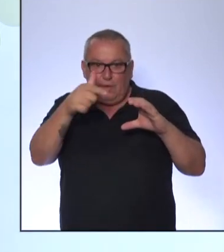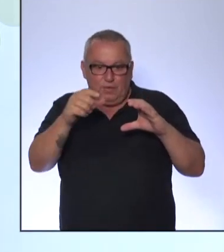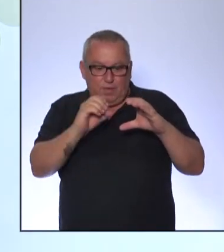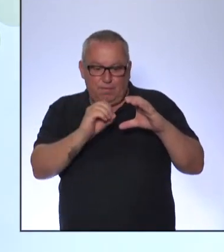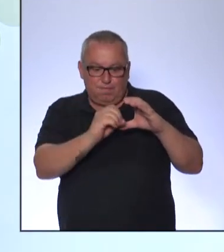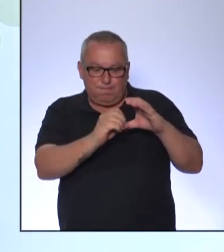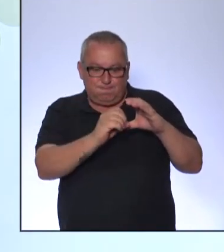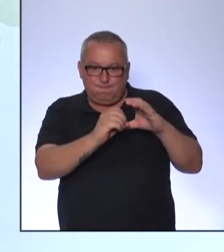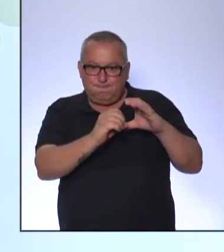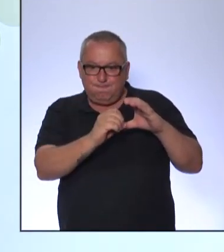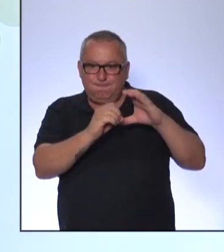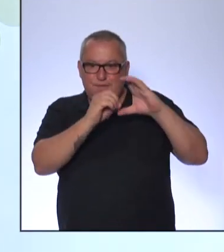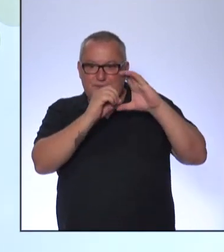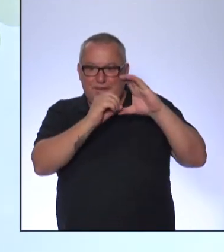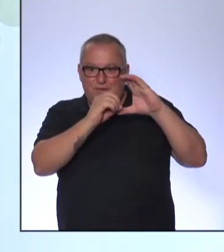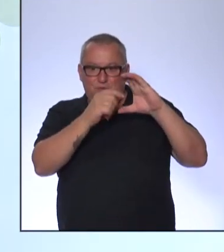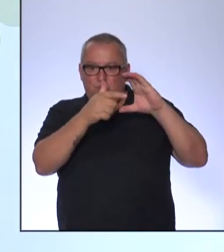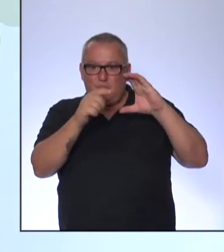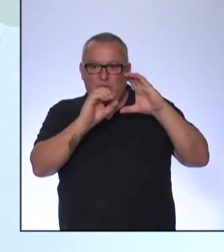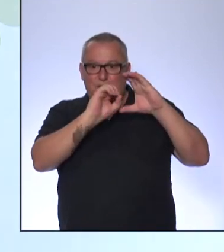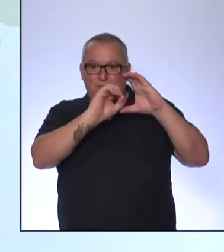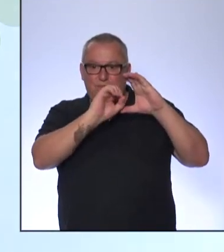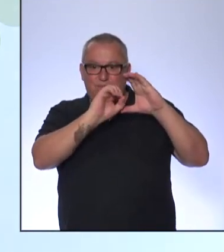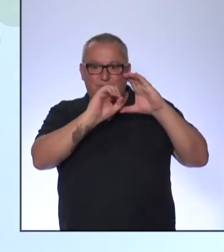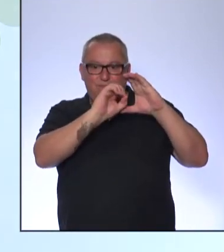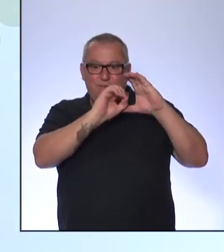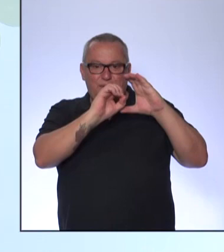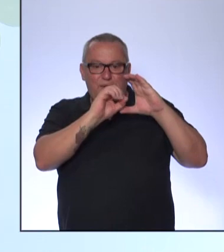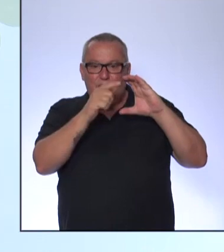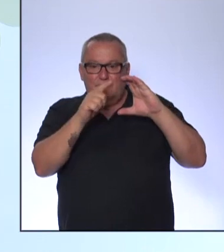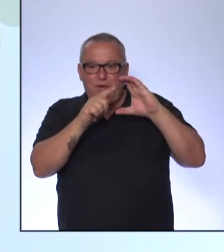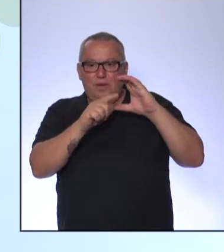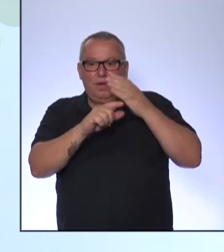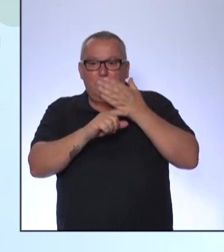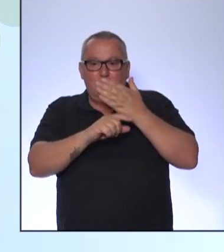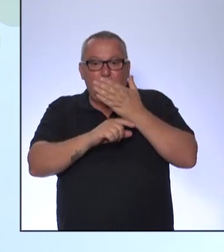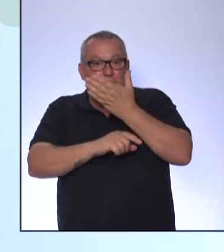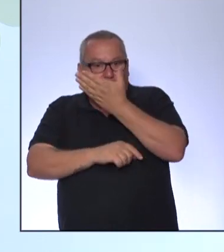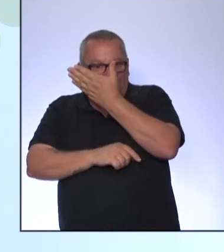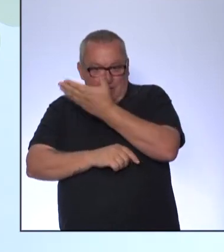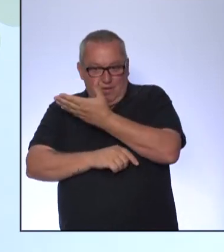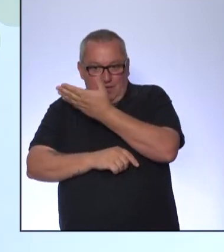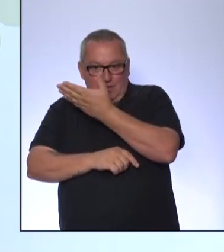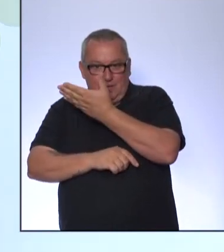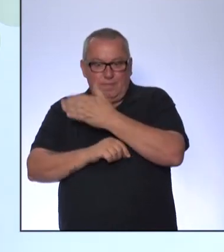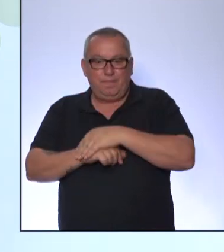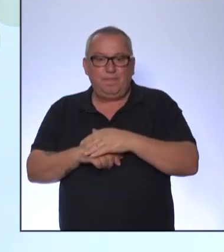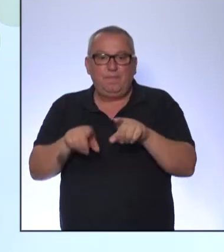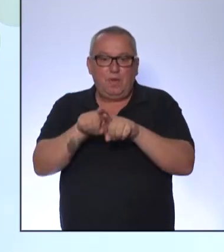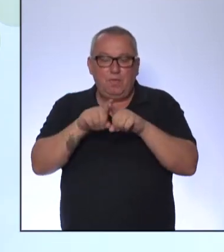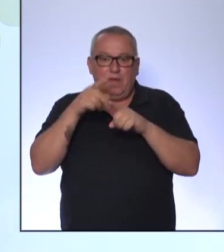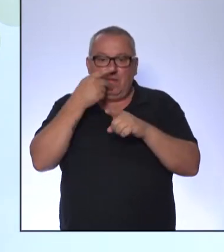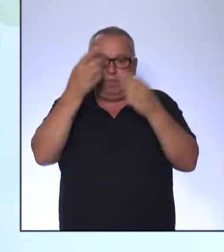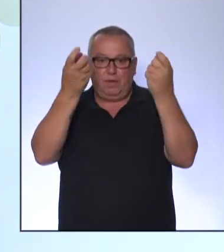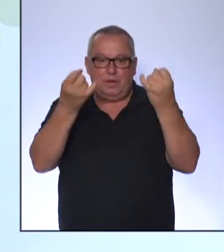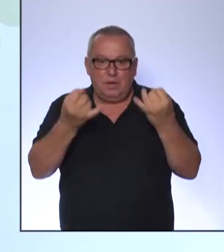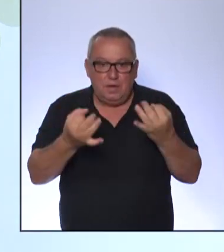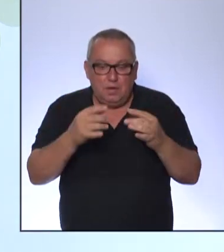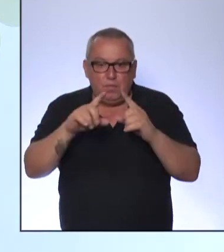núcleo, não apresentam essa membrana que vai dar conformidade ao núcleo, tá? E aí, falando um pouquinho